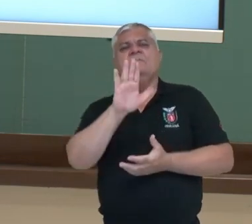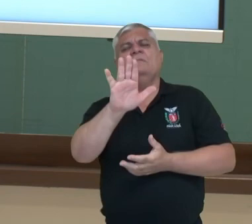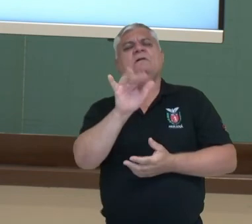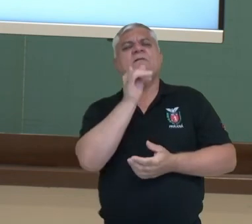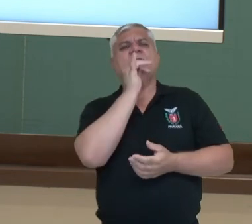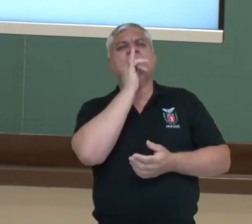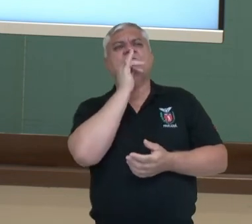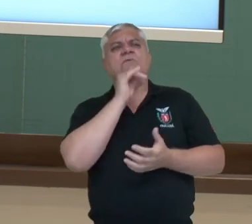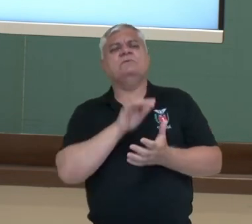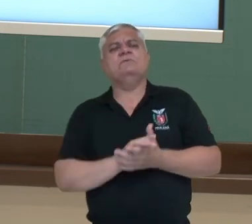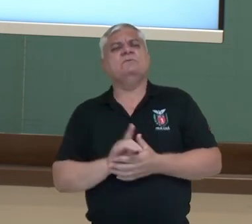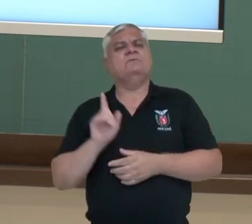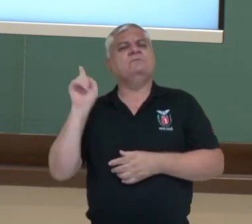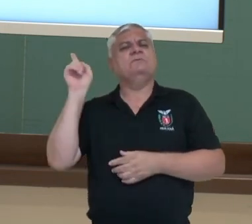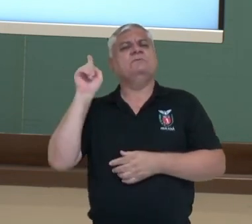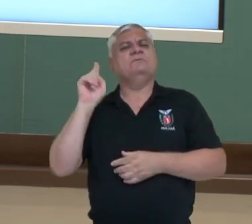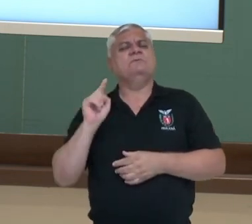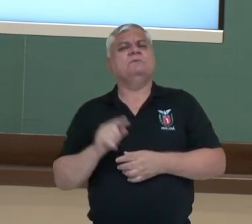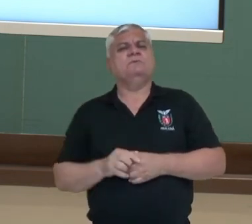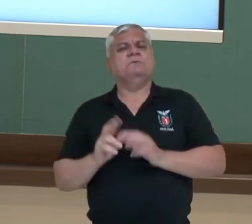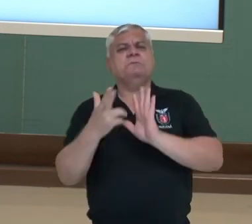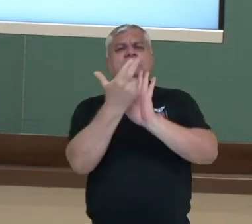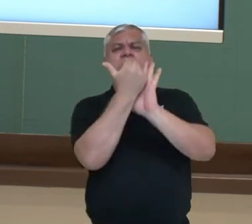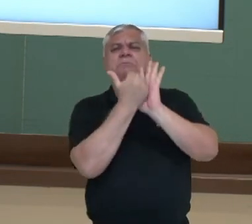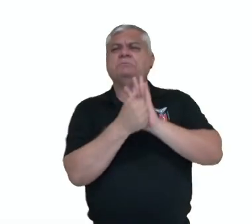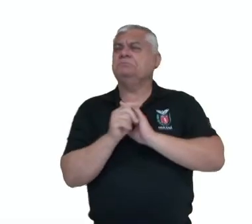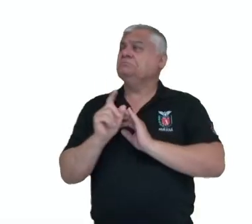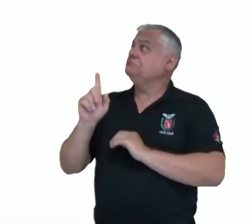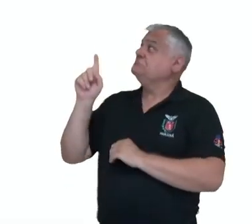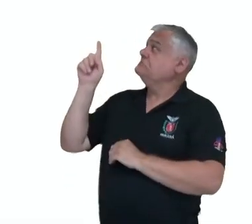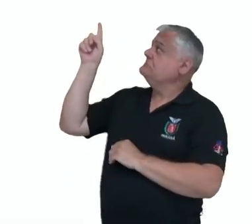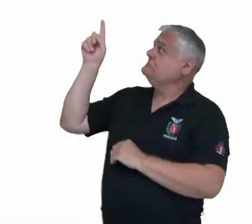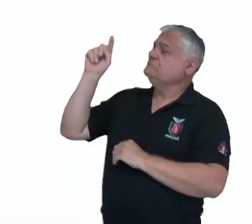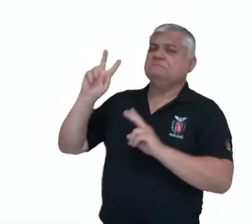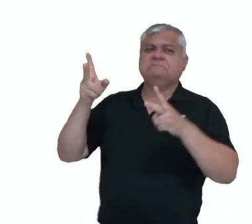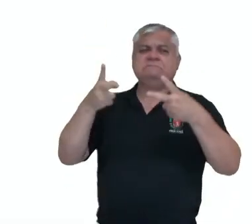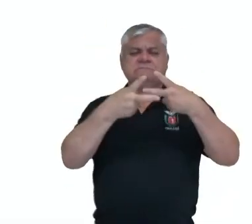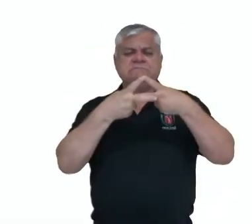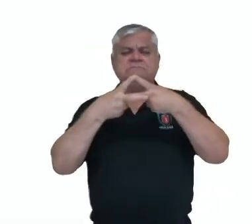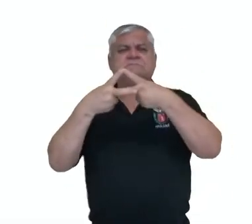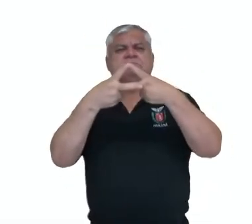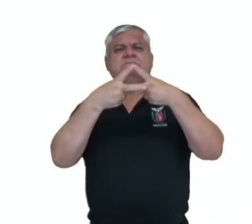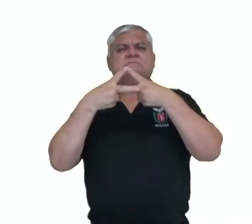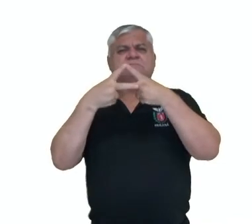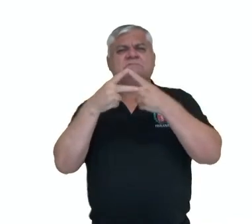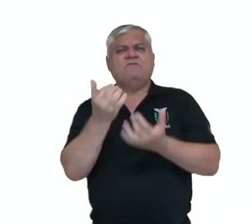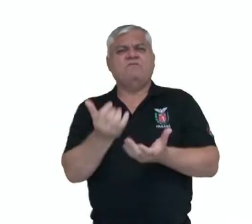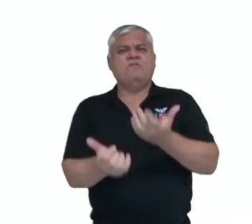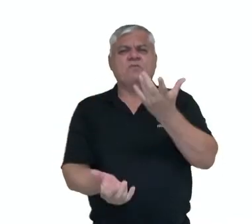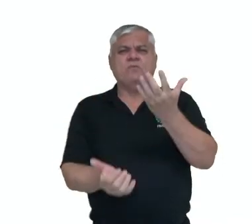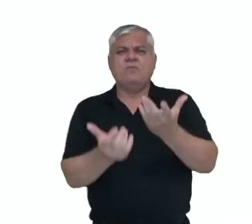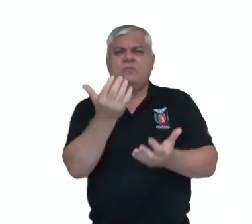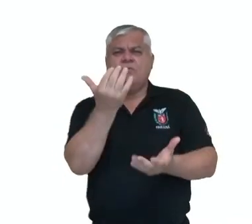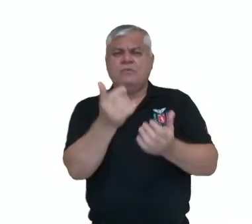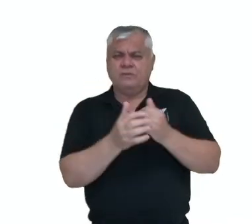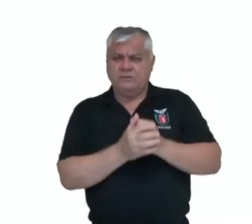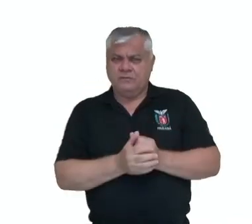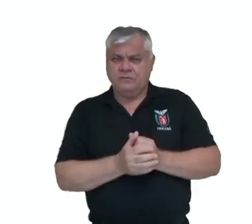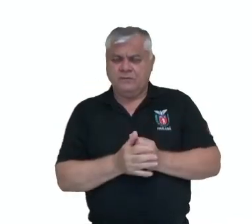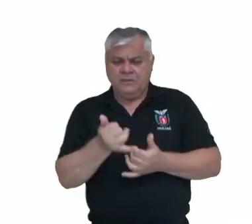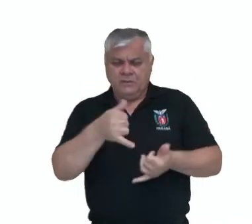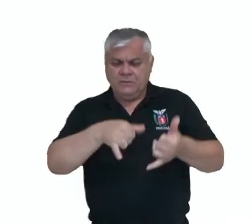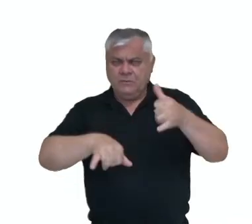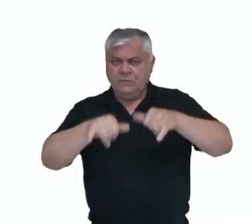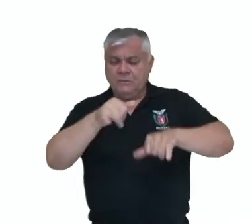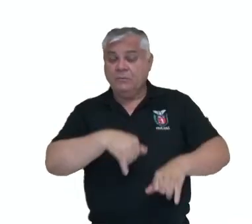veja aqui este desenho na tela. Nós temos o famoso triângulo do fogo. A reação química de